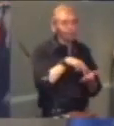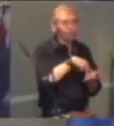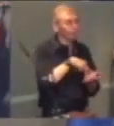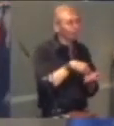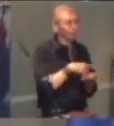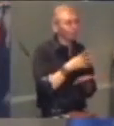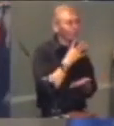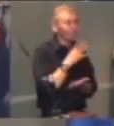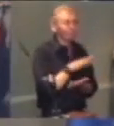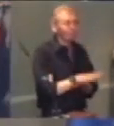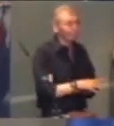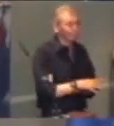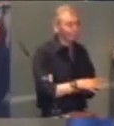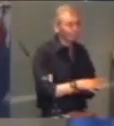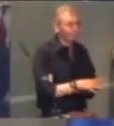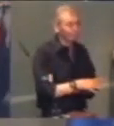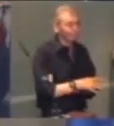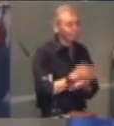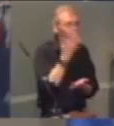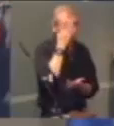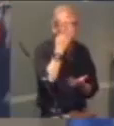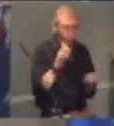síndrome do